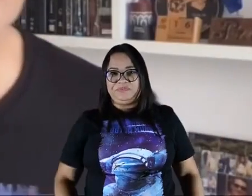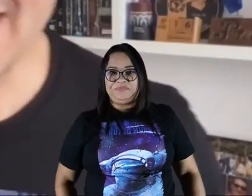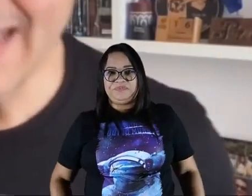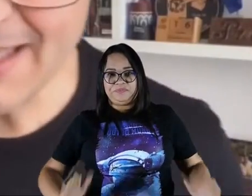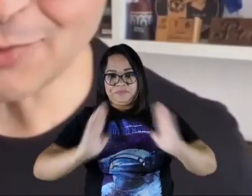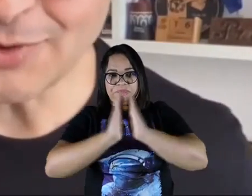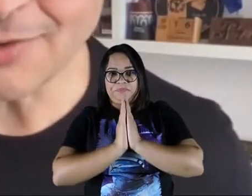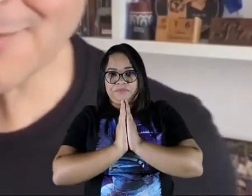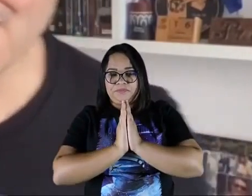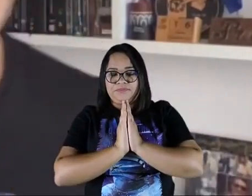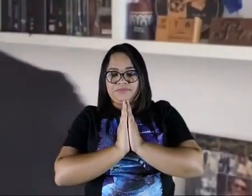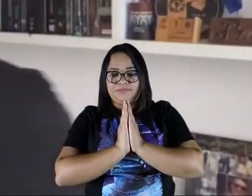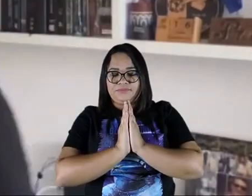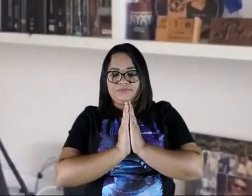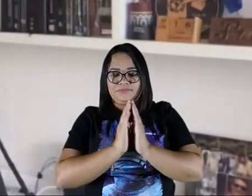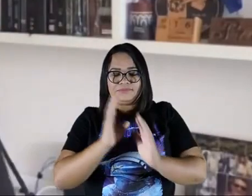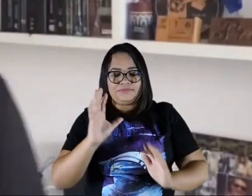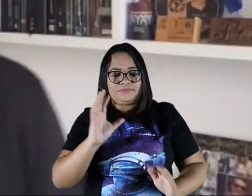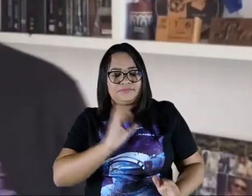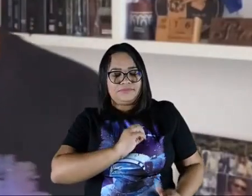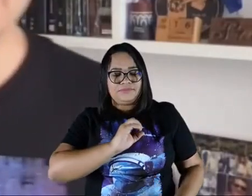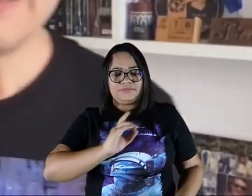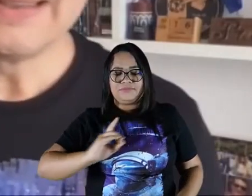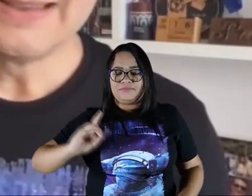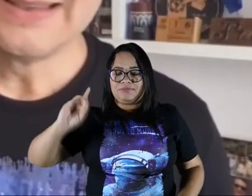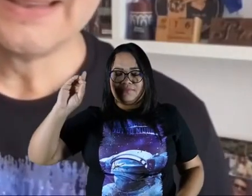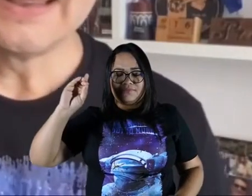Oremos, querido Deus.